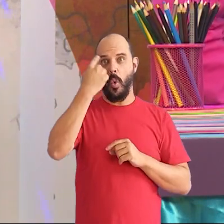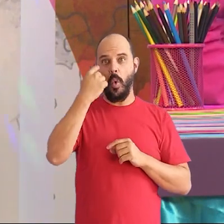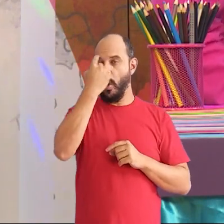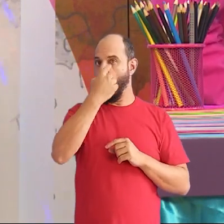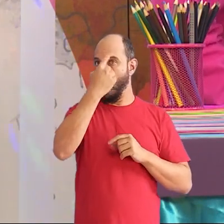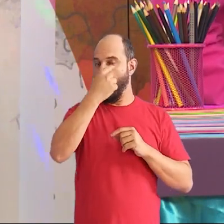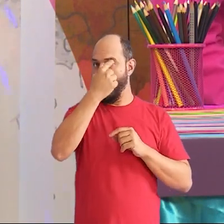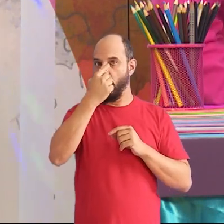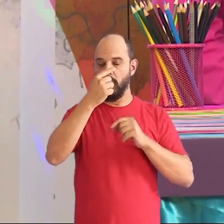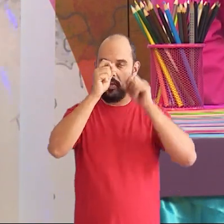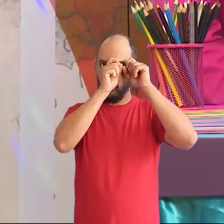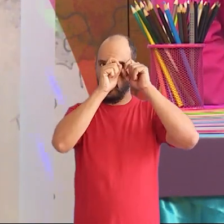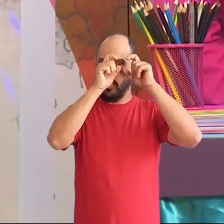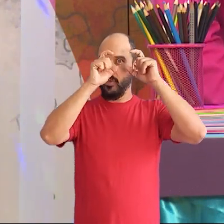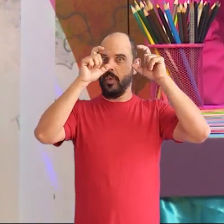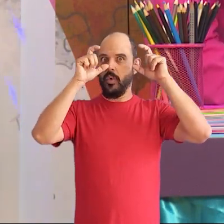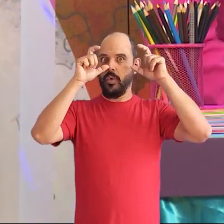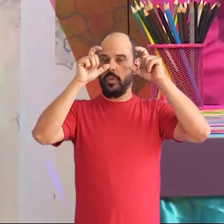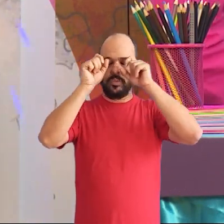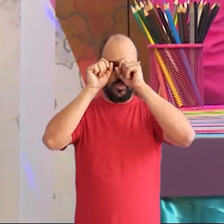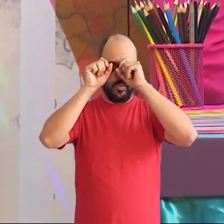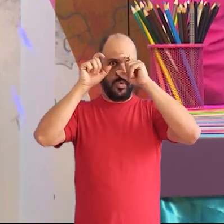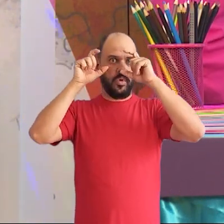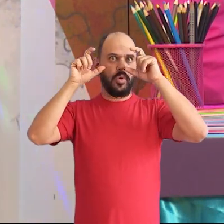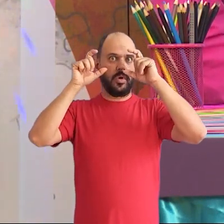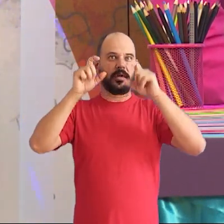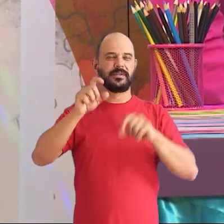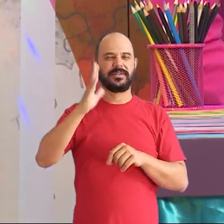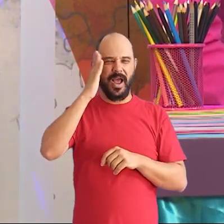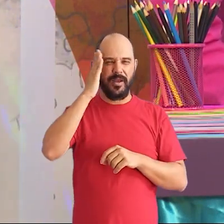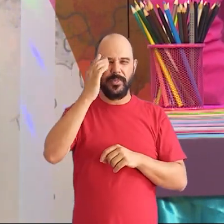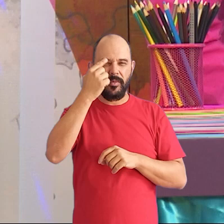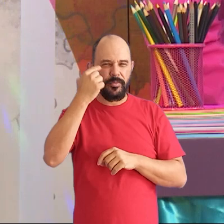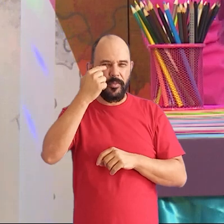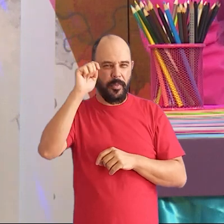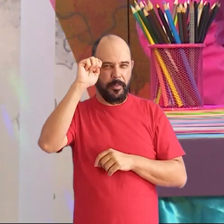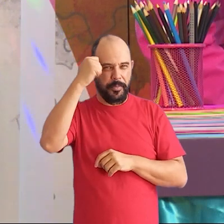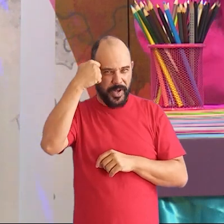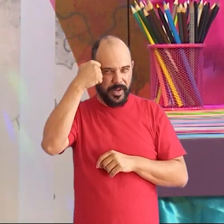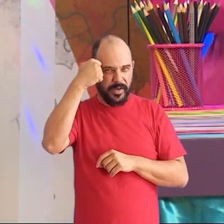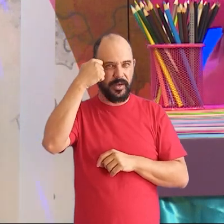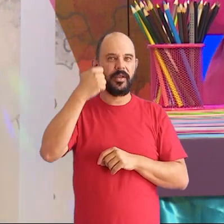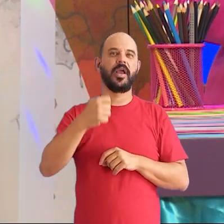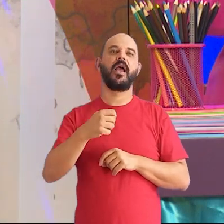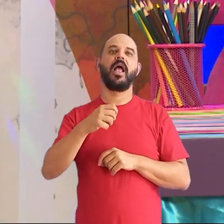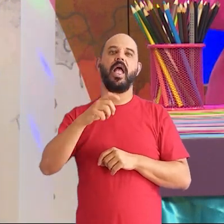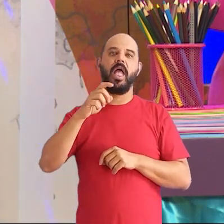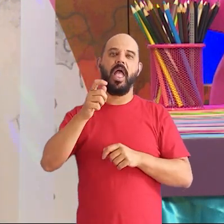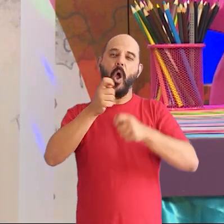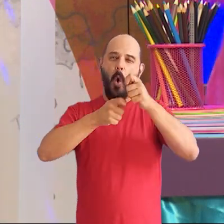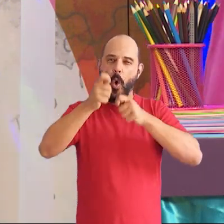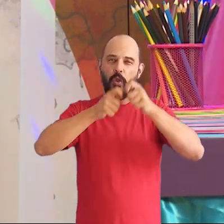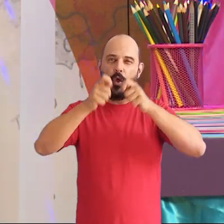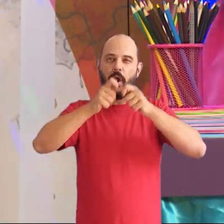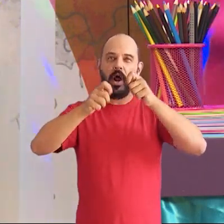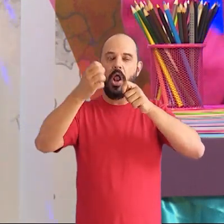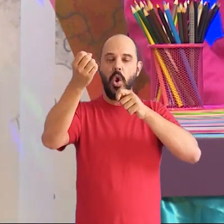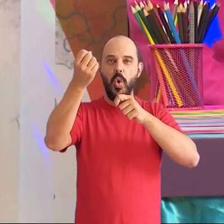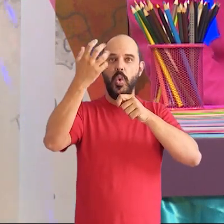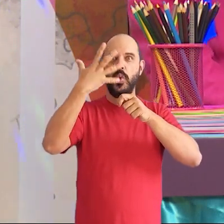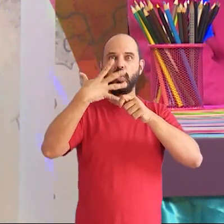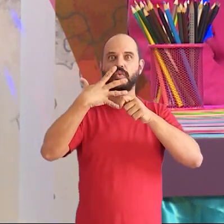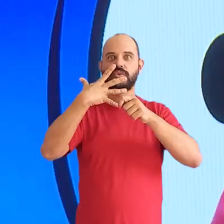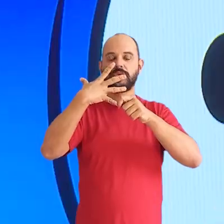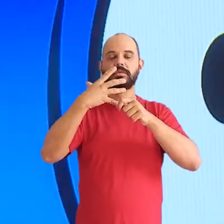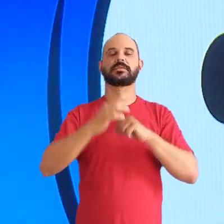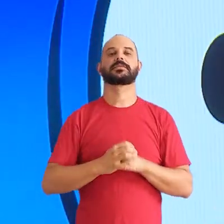nossas pupilas. As pupilas são essas partes pretas dos nossos olhos que têm a função de controlar a entrada e